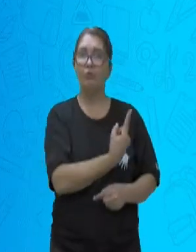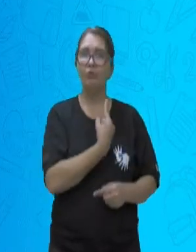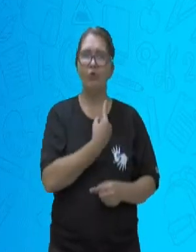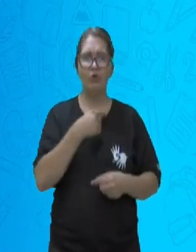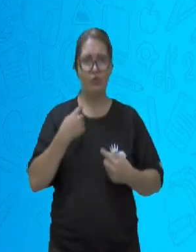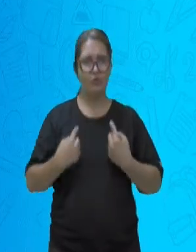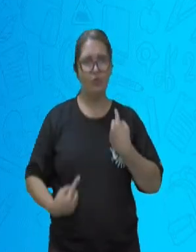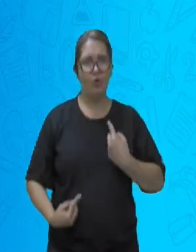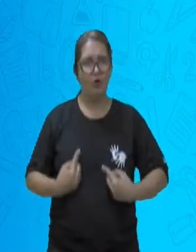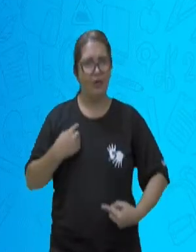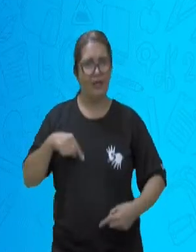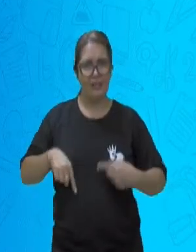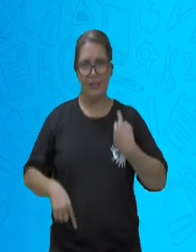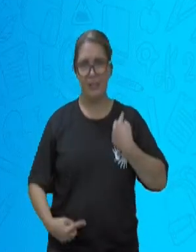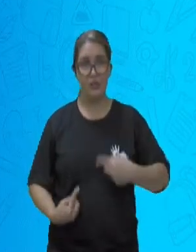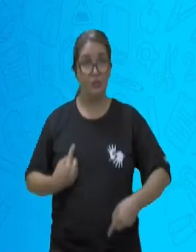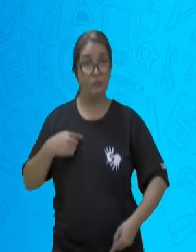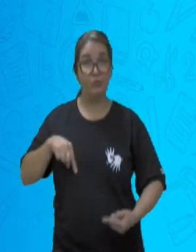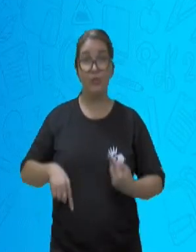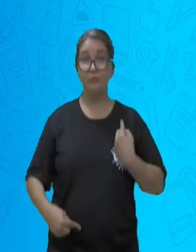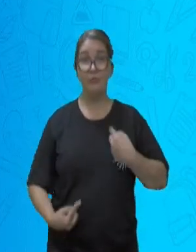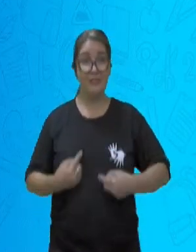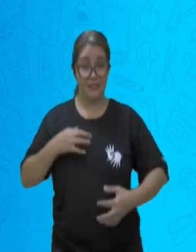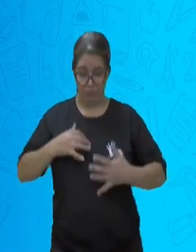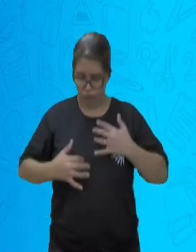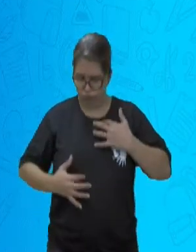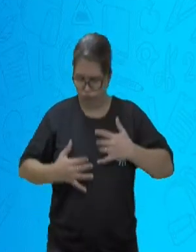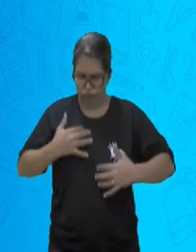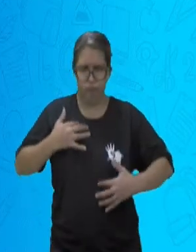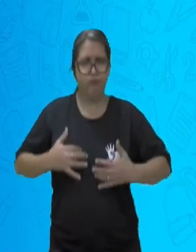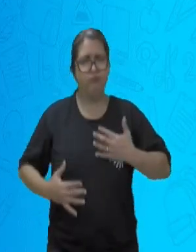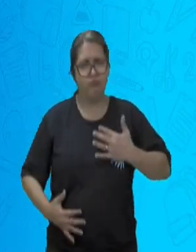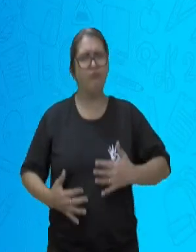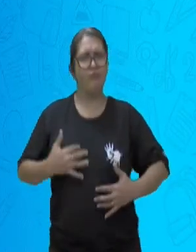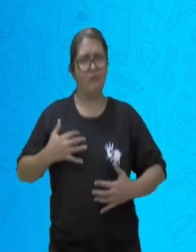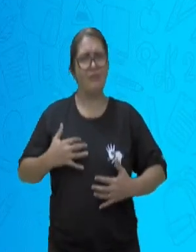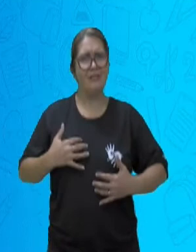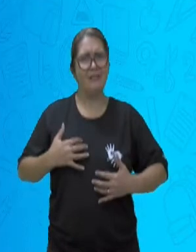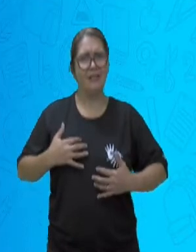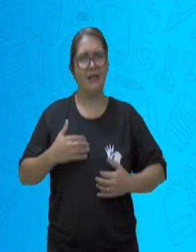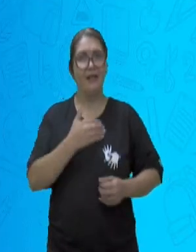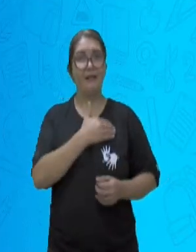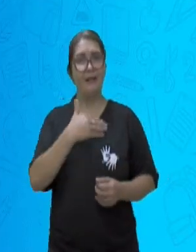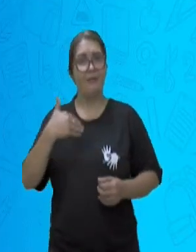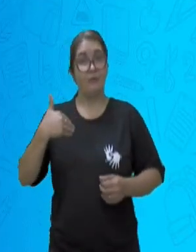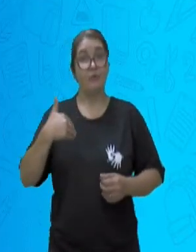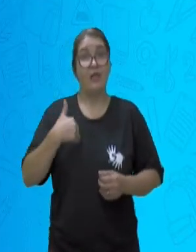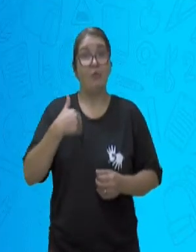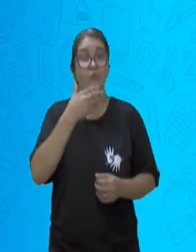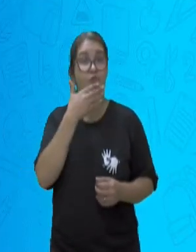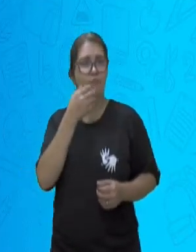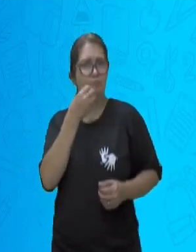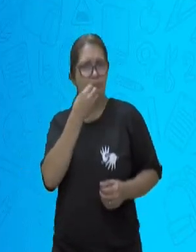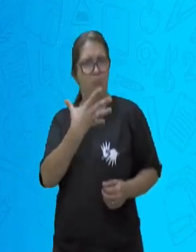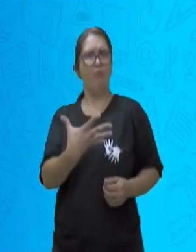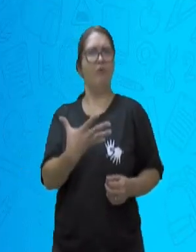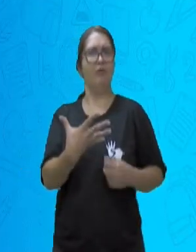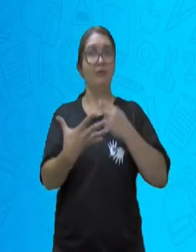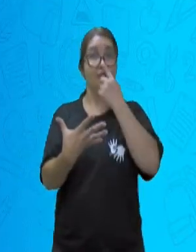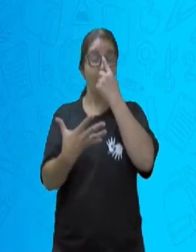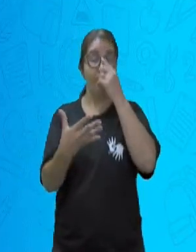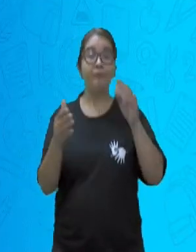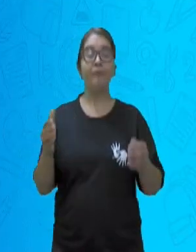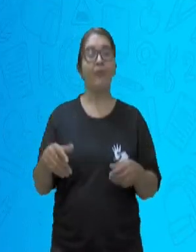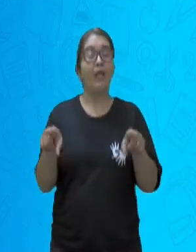nosso organismo. E a ingestão de bastante líquido, especificamente água pura. Professor, eu